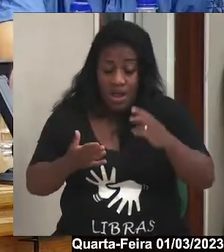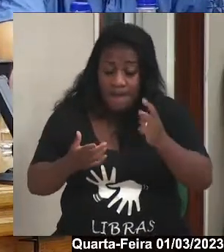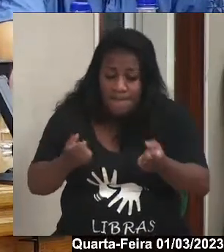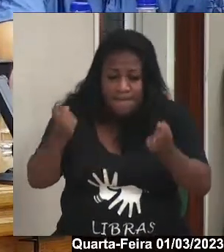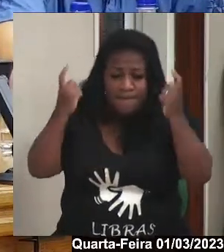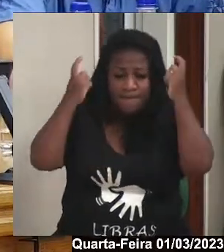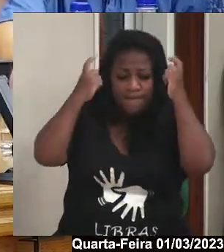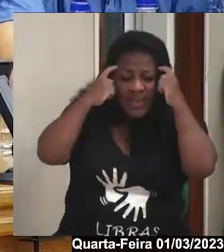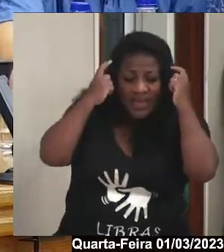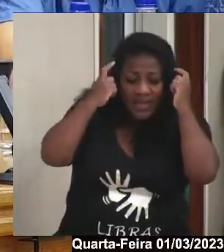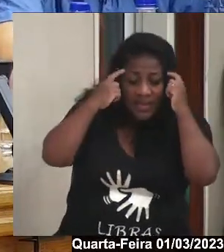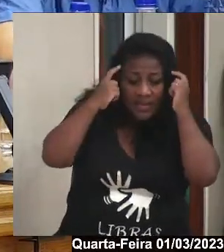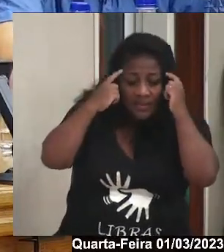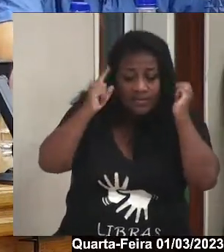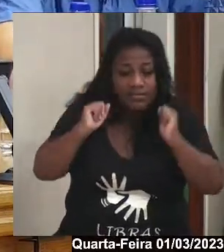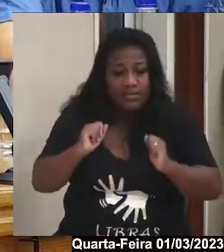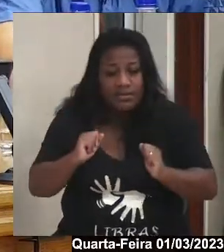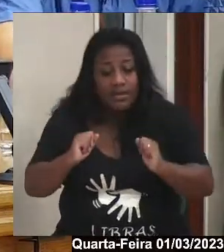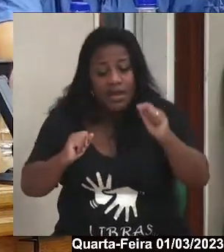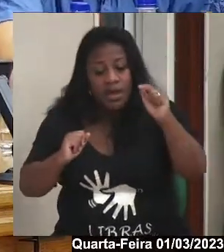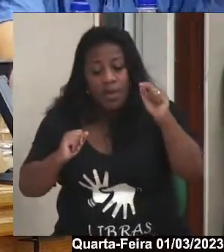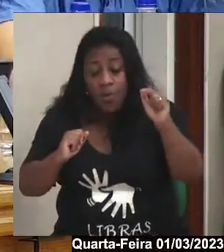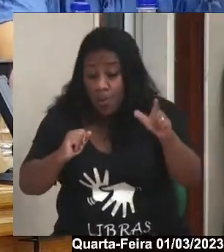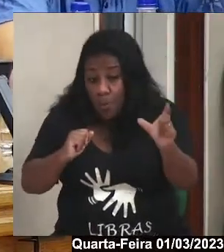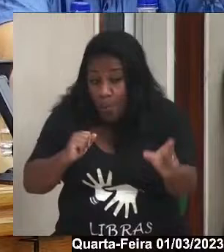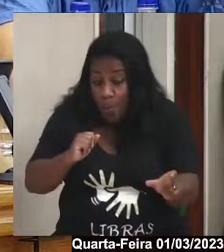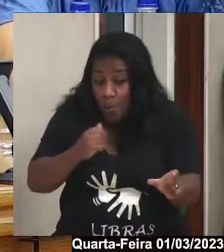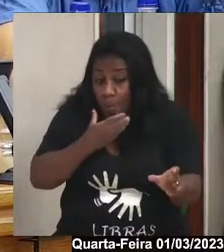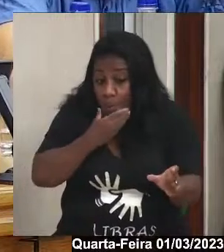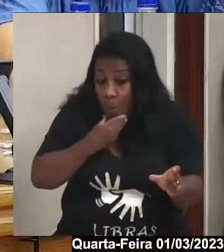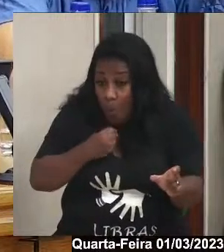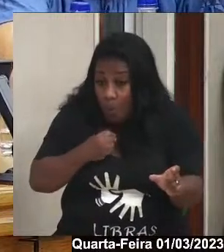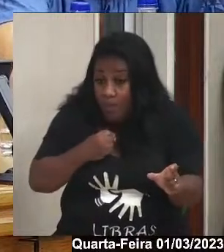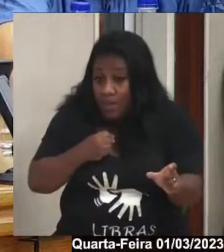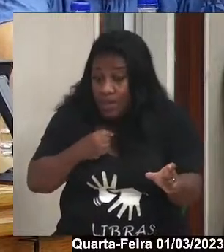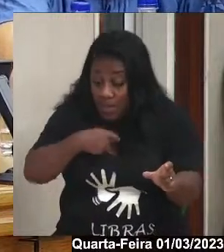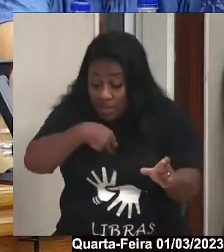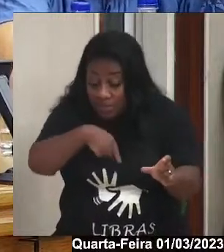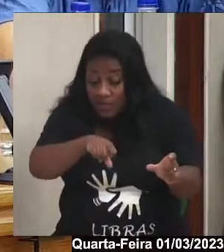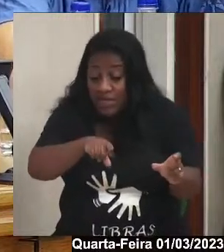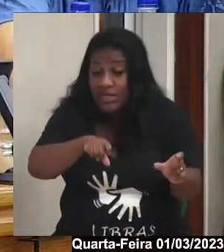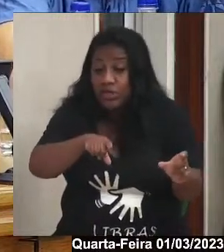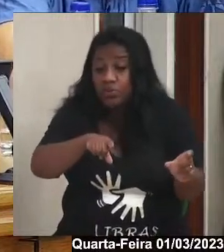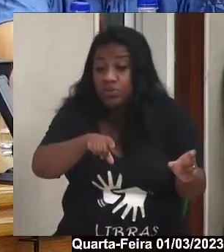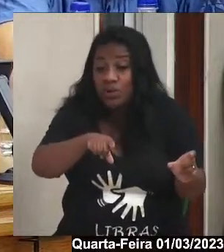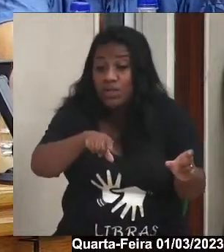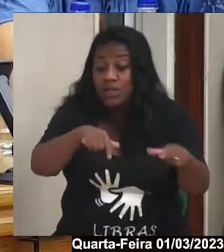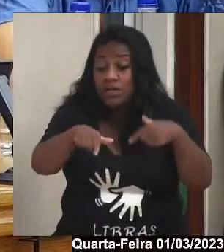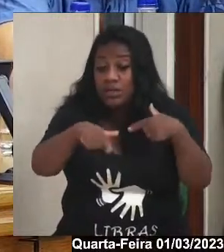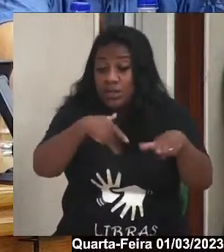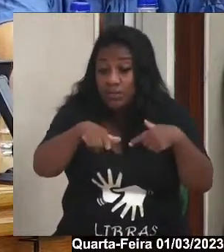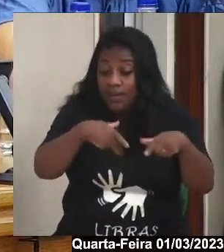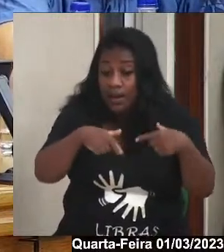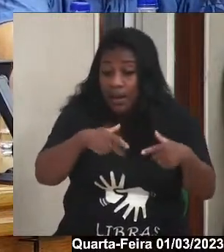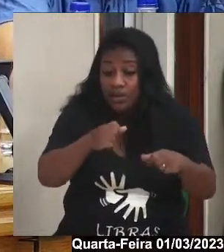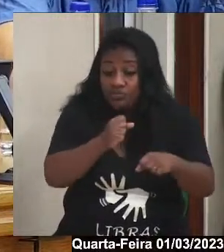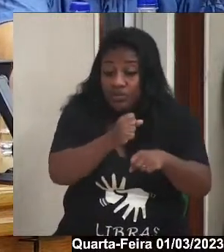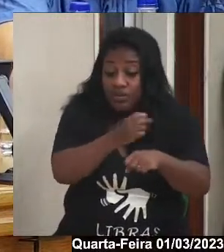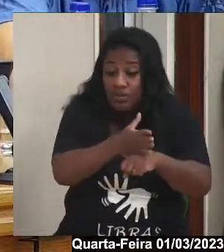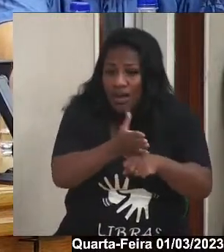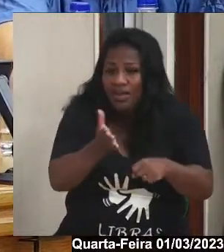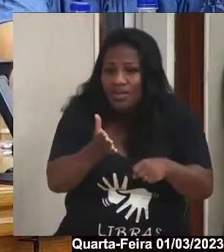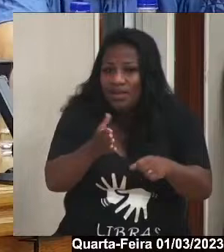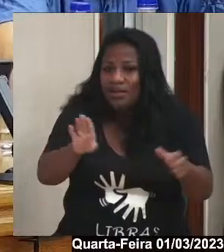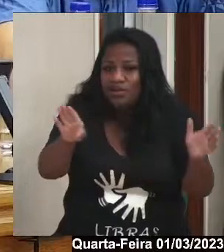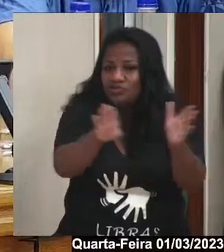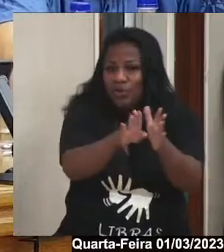vítima, que seria ele a falecer, aquele pai de família. Ele seria a vítima. Mas, Cleito, eu te parabenizo,